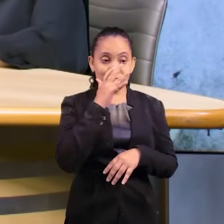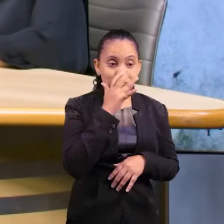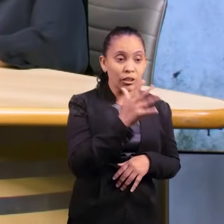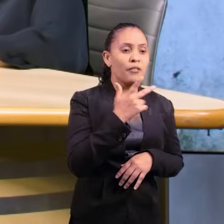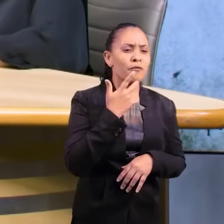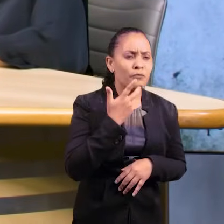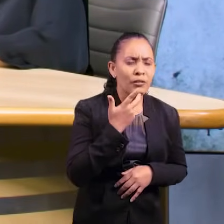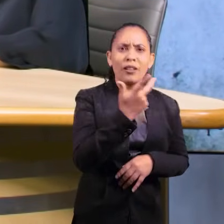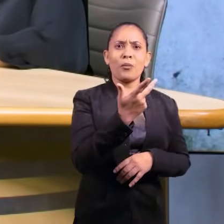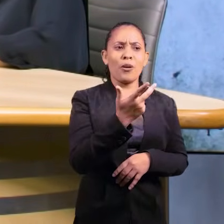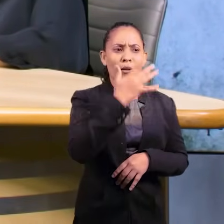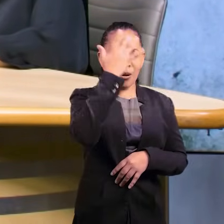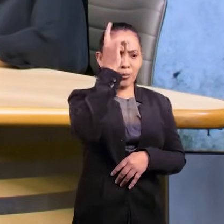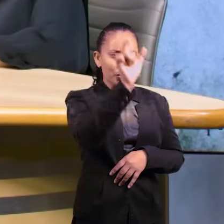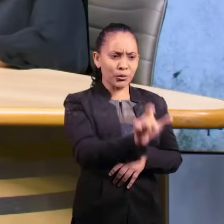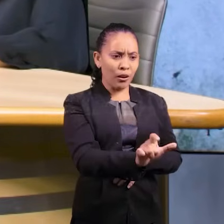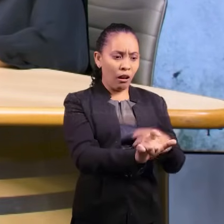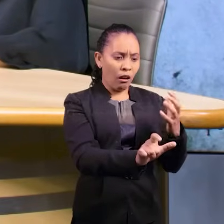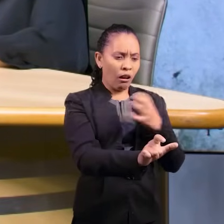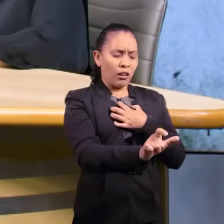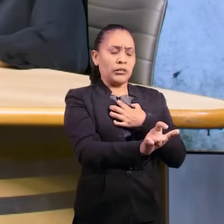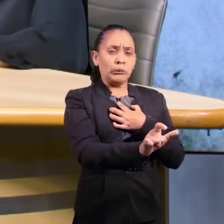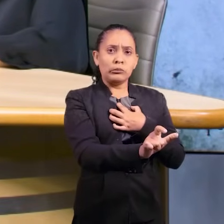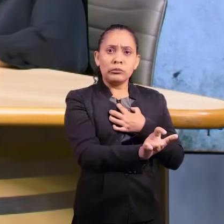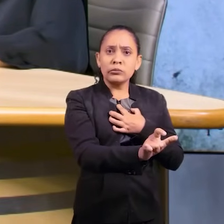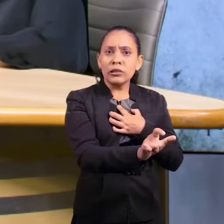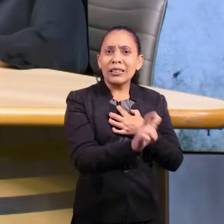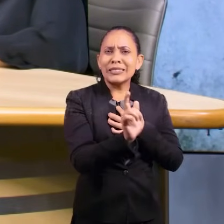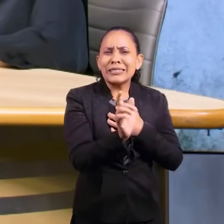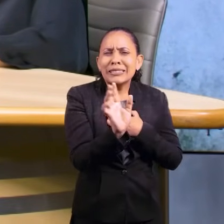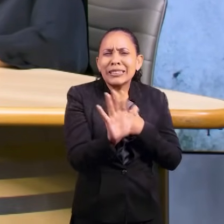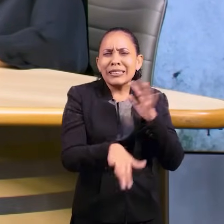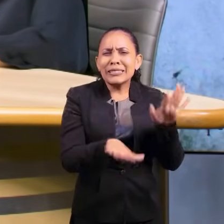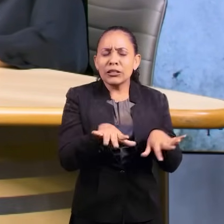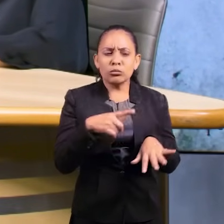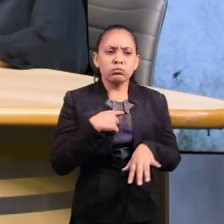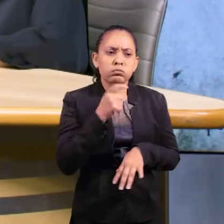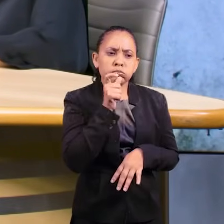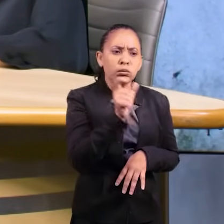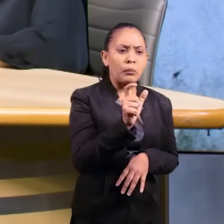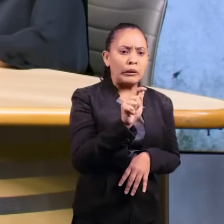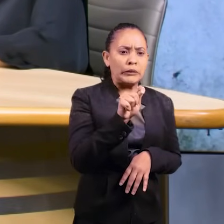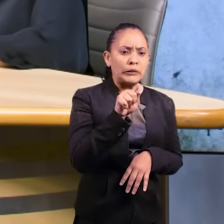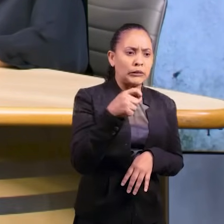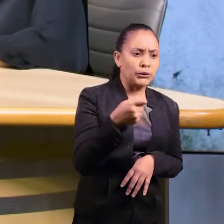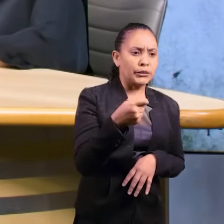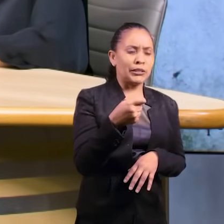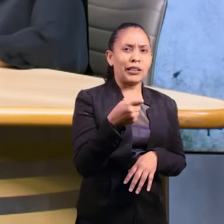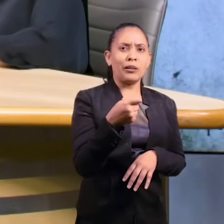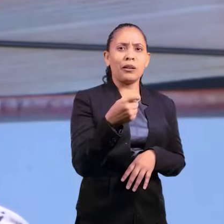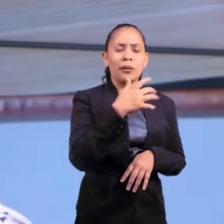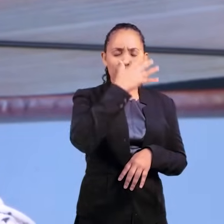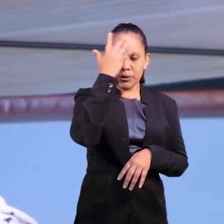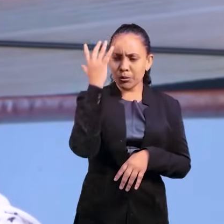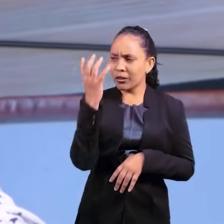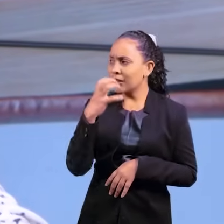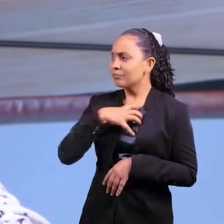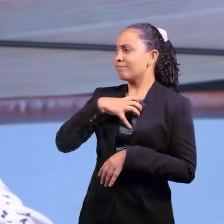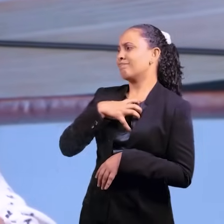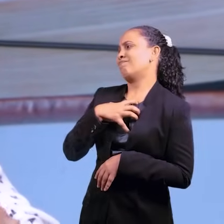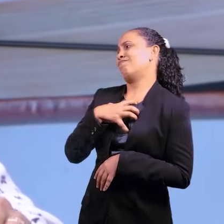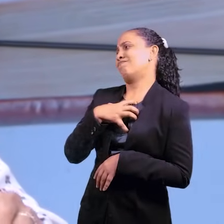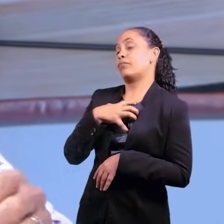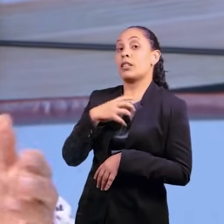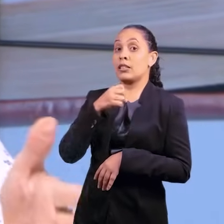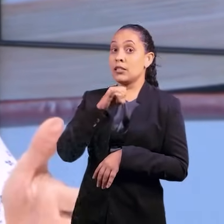irmã, sem sentir. Às vezes uma palavra dita, né, fora de tempo, mas se você sentiu que